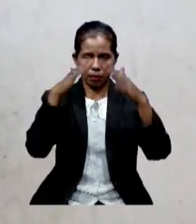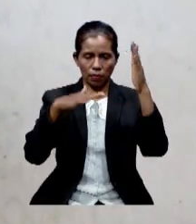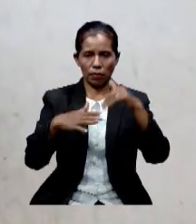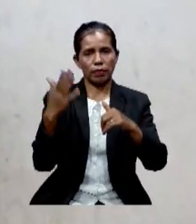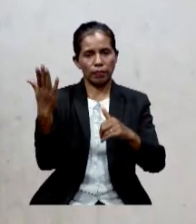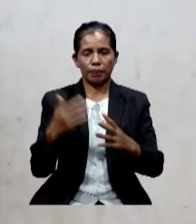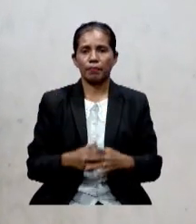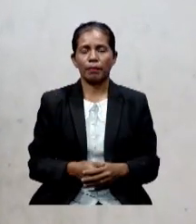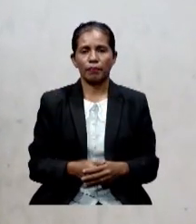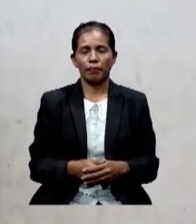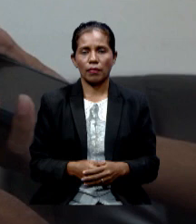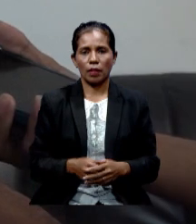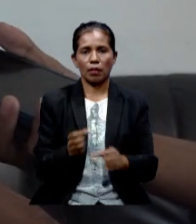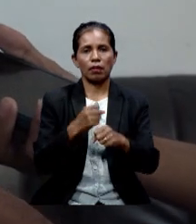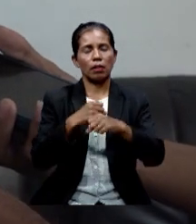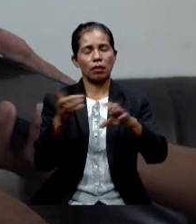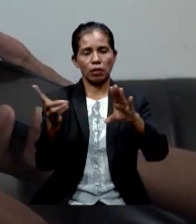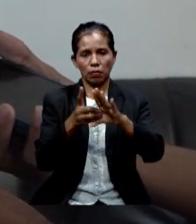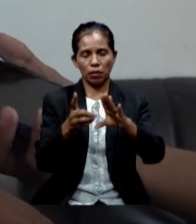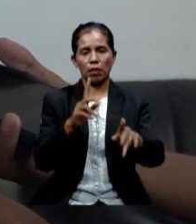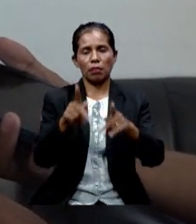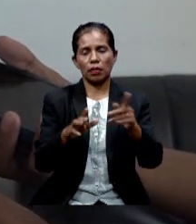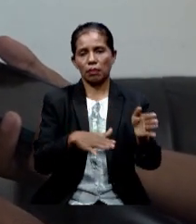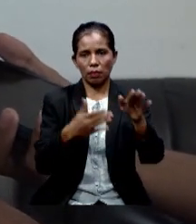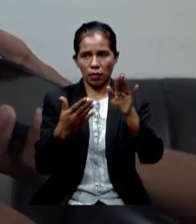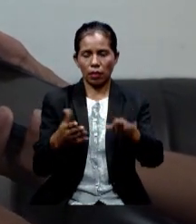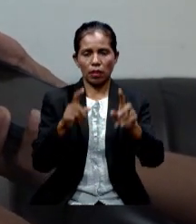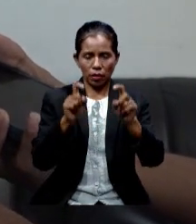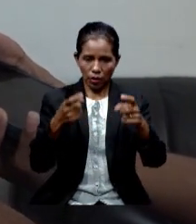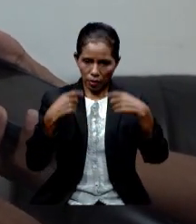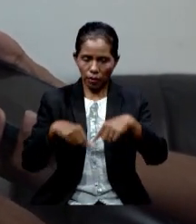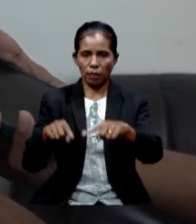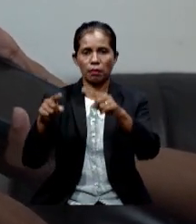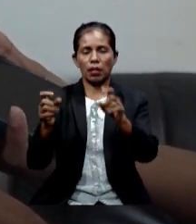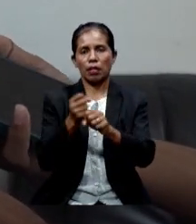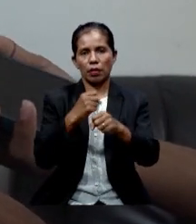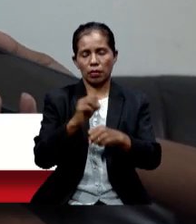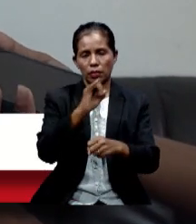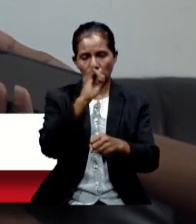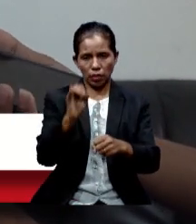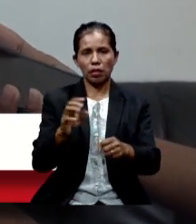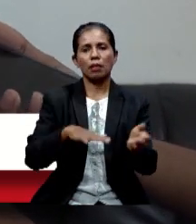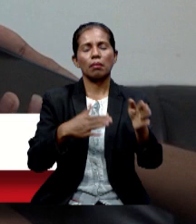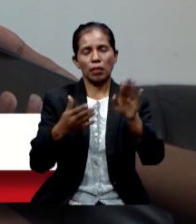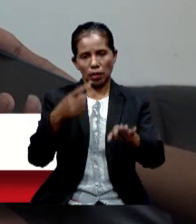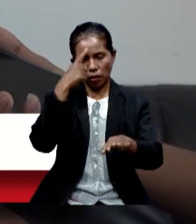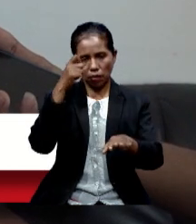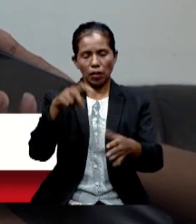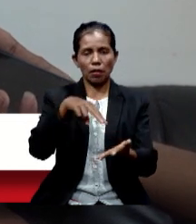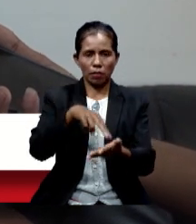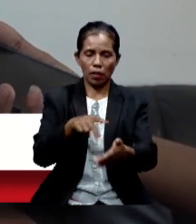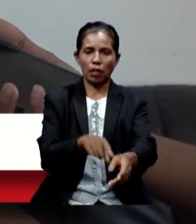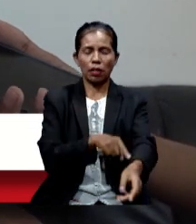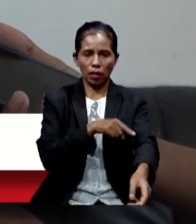referem. Trata documento no Isel que roi do dirma tem servaje tem investiga para atender ni mate ni tamba ni mahamri clear